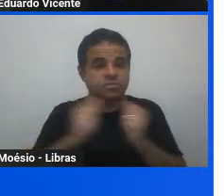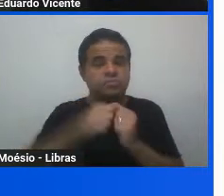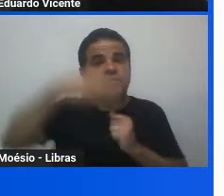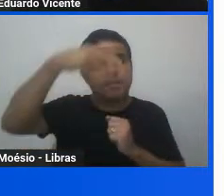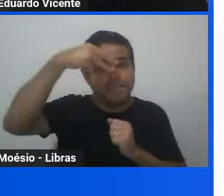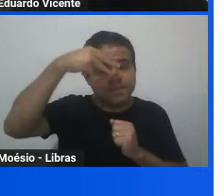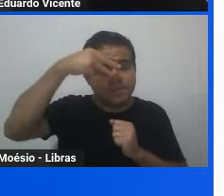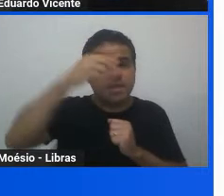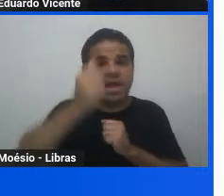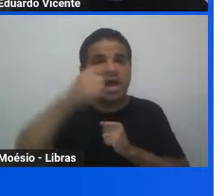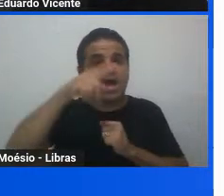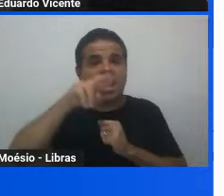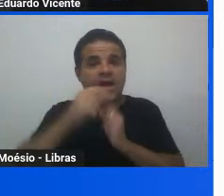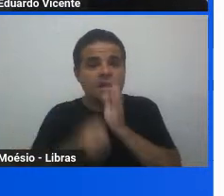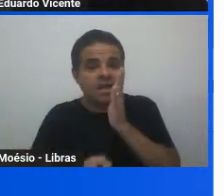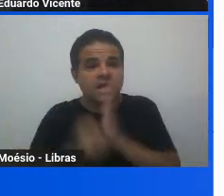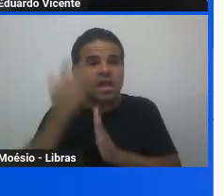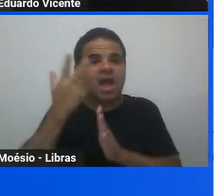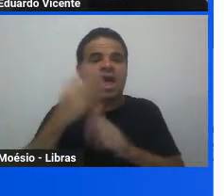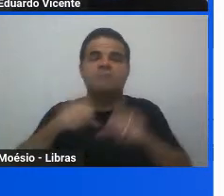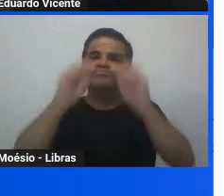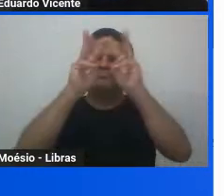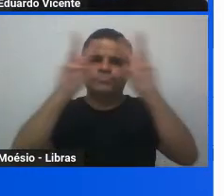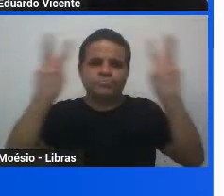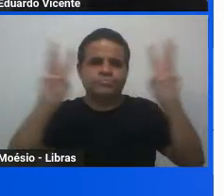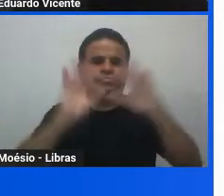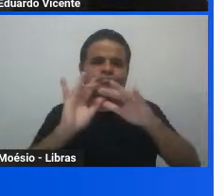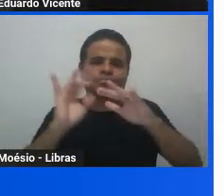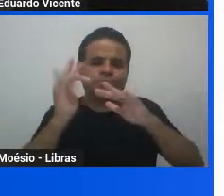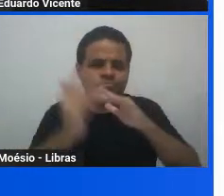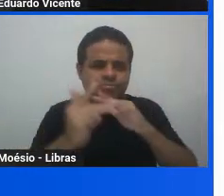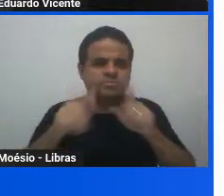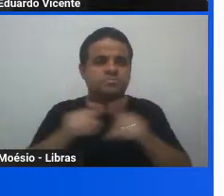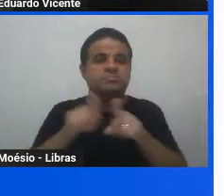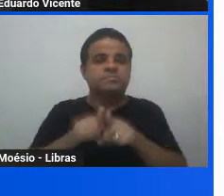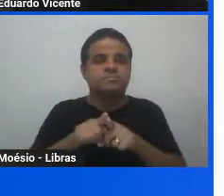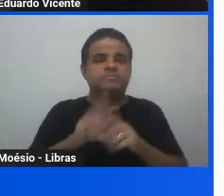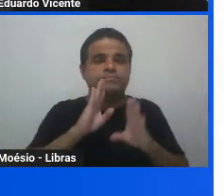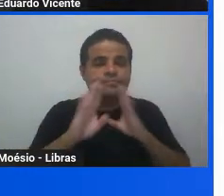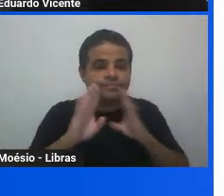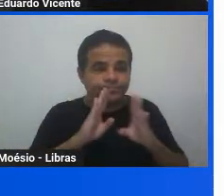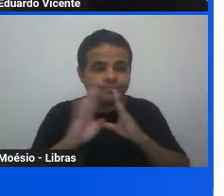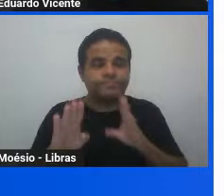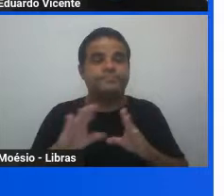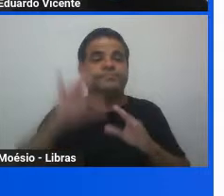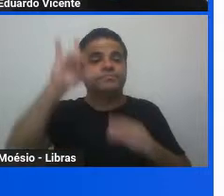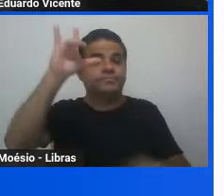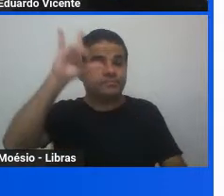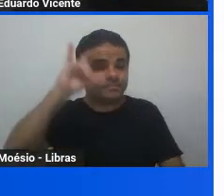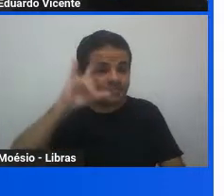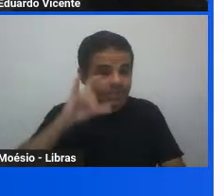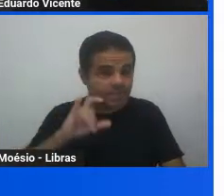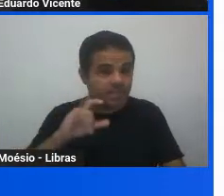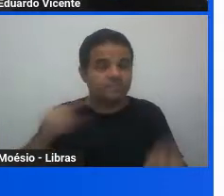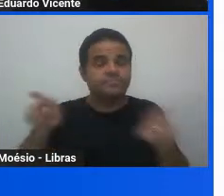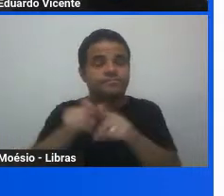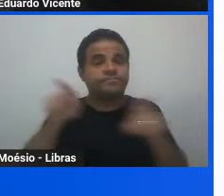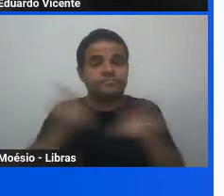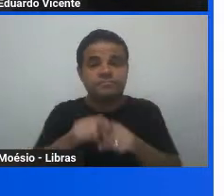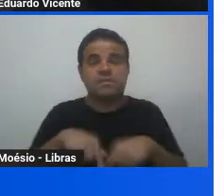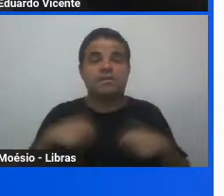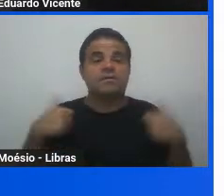Andréia, criaram páginas, né, em rede social, tanto no Facebook quanto no Instagram,